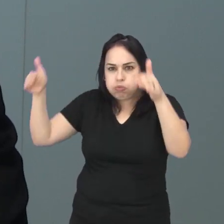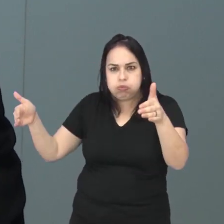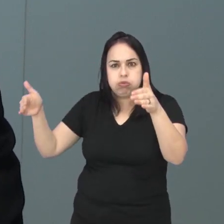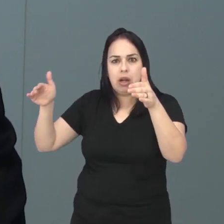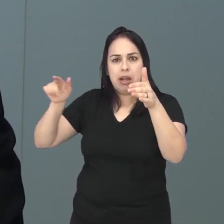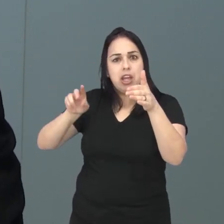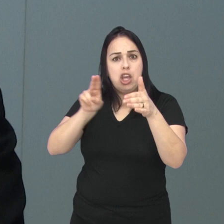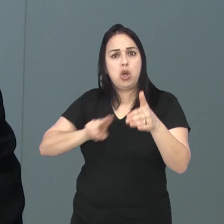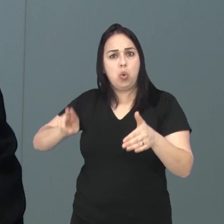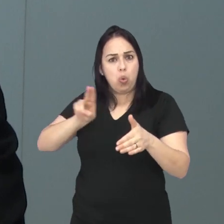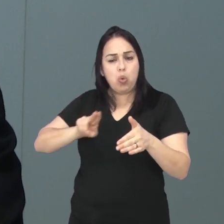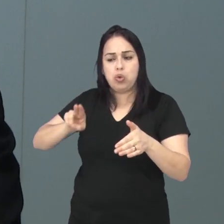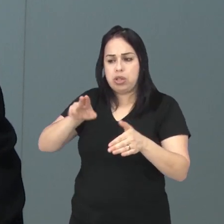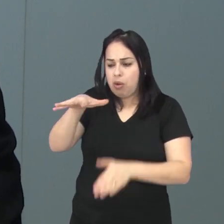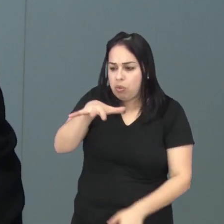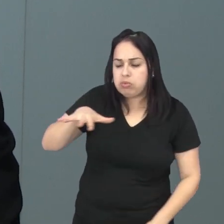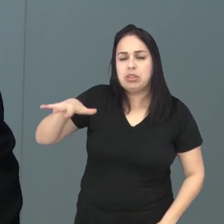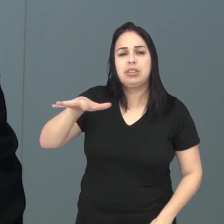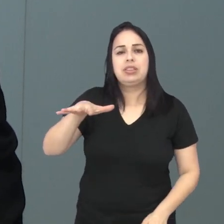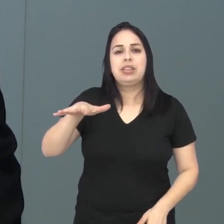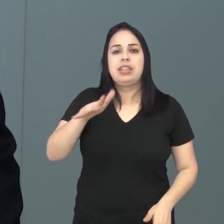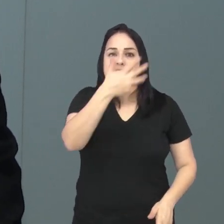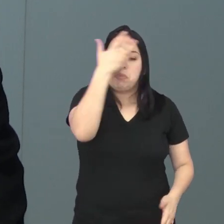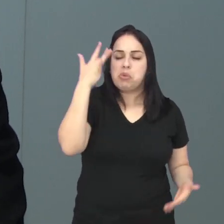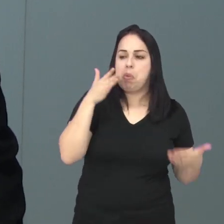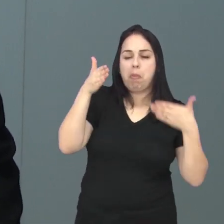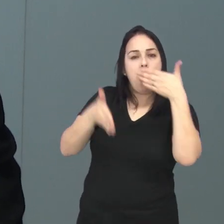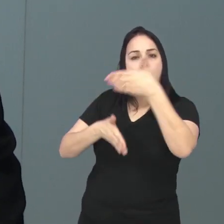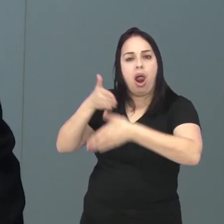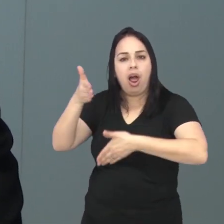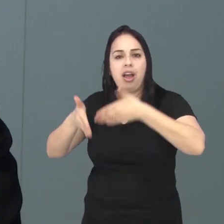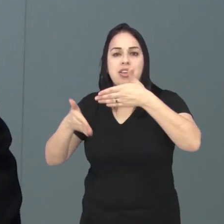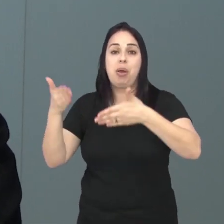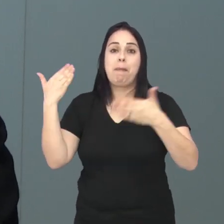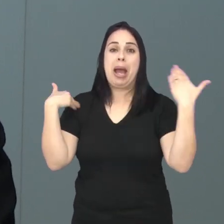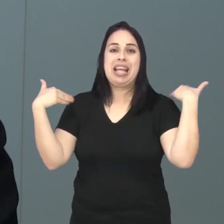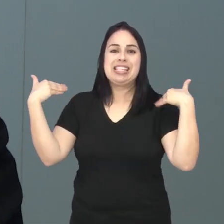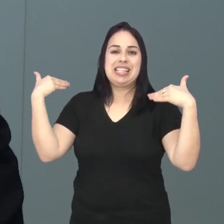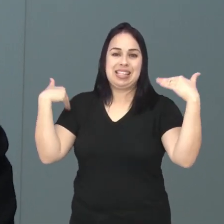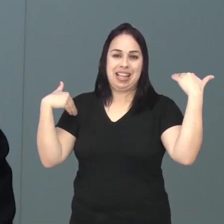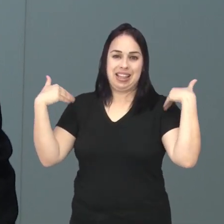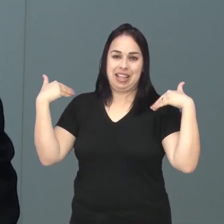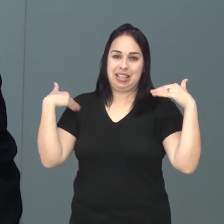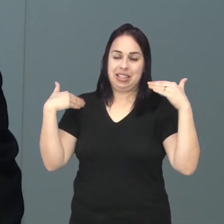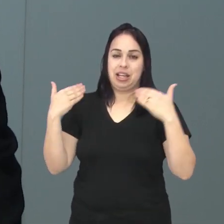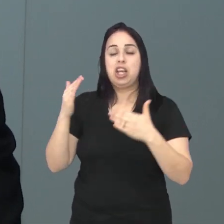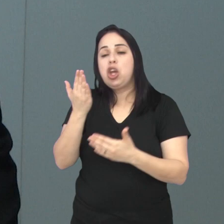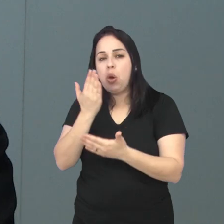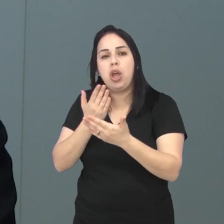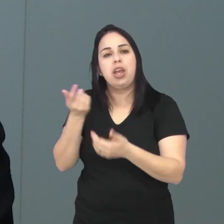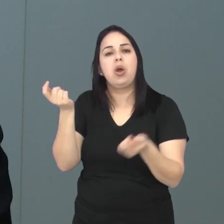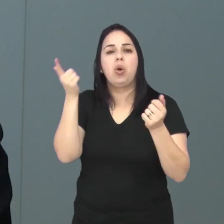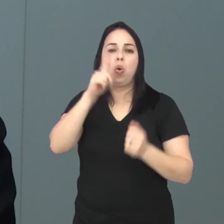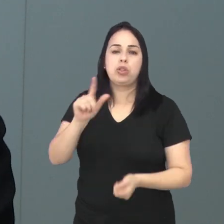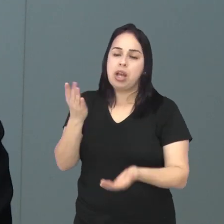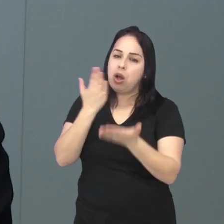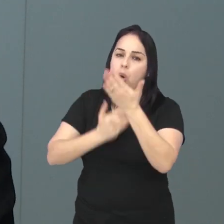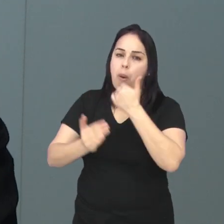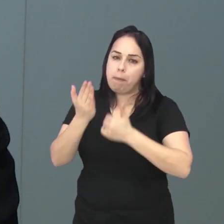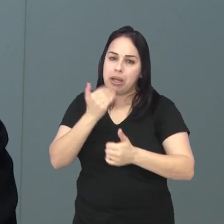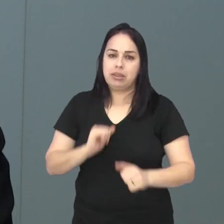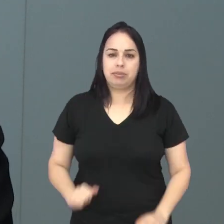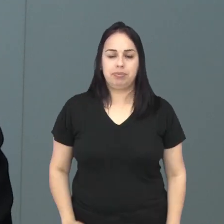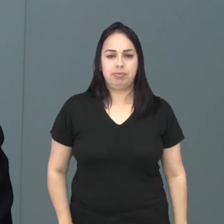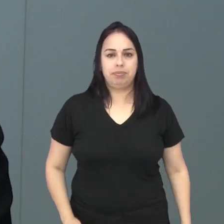enfim, que realmente use aqueles quiosques e a população possa ter ali também uma possibilidade de alimentação